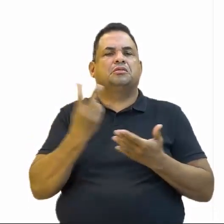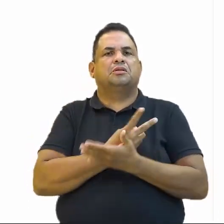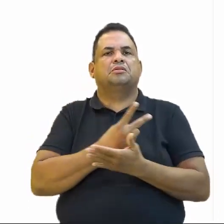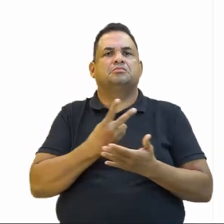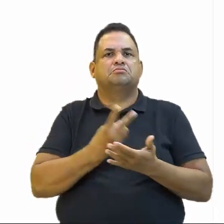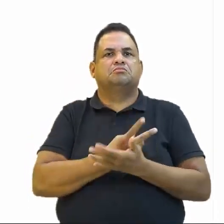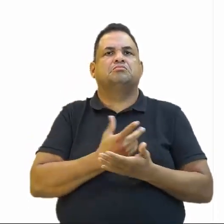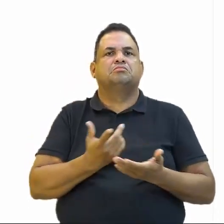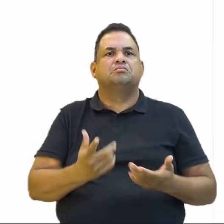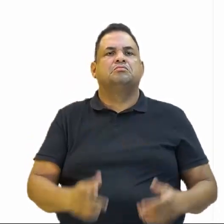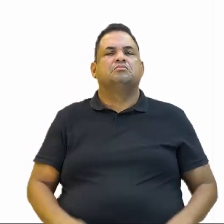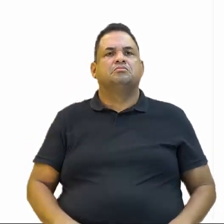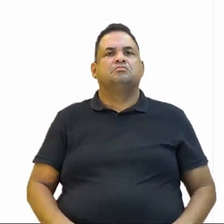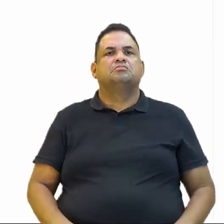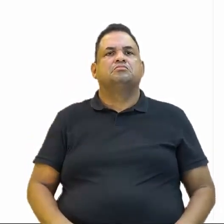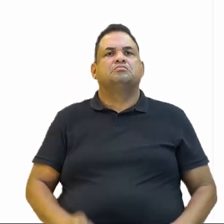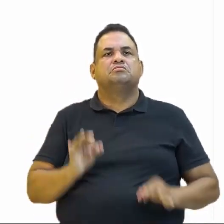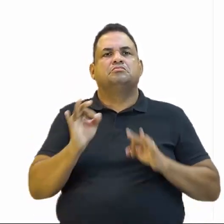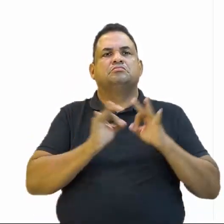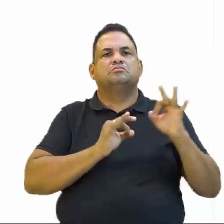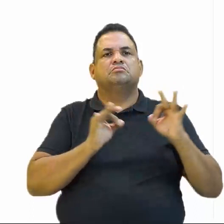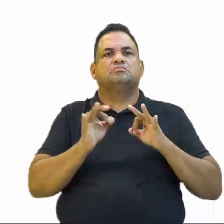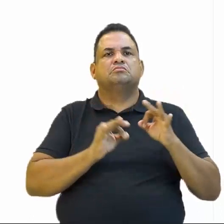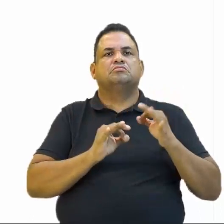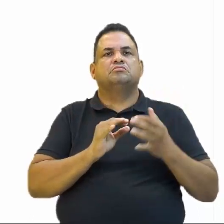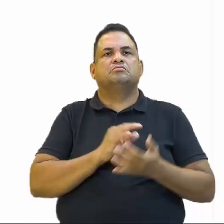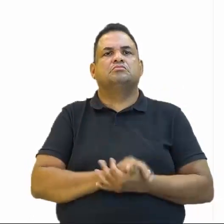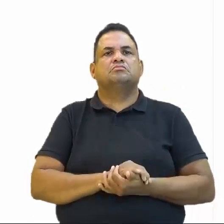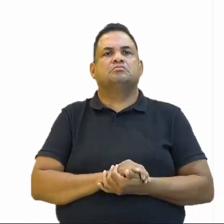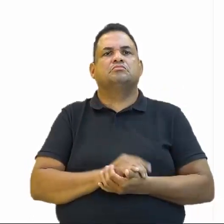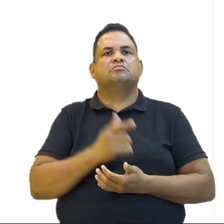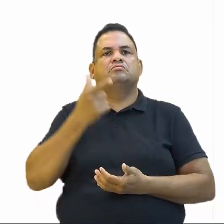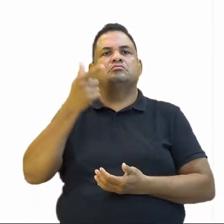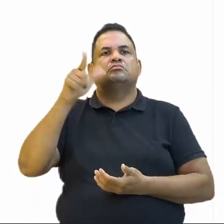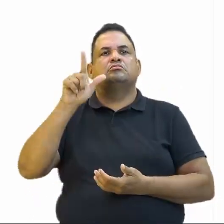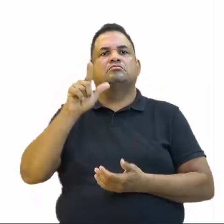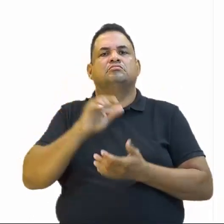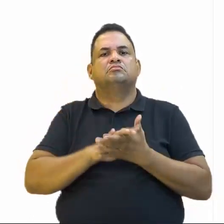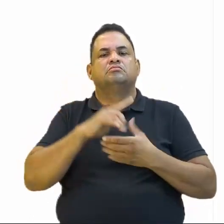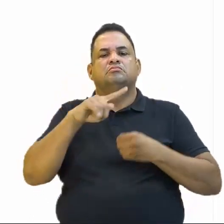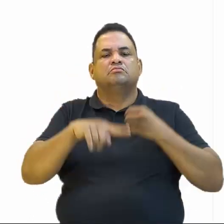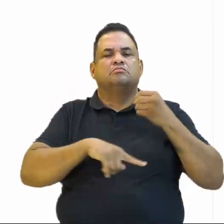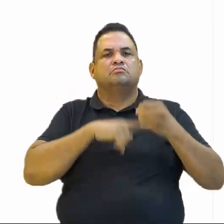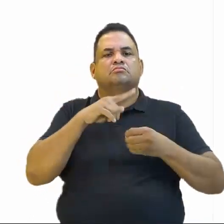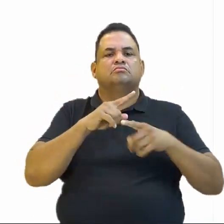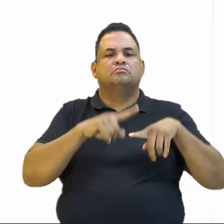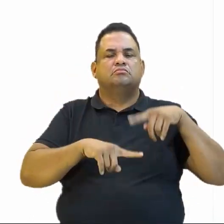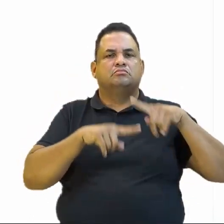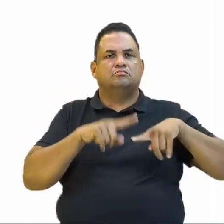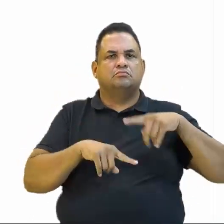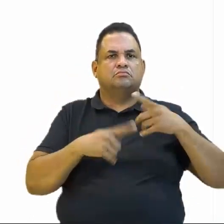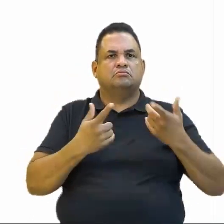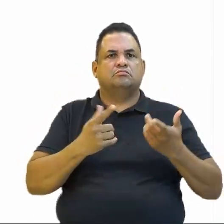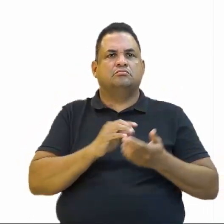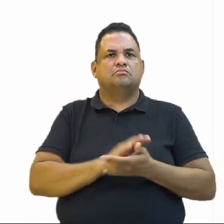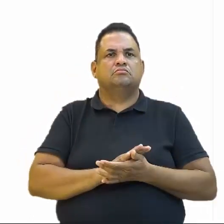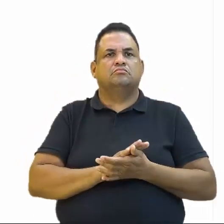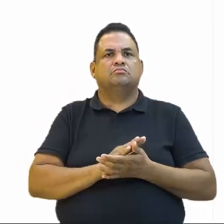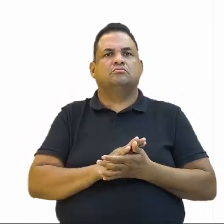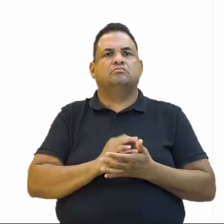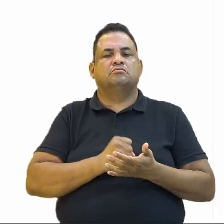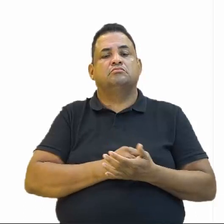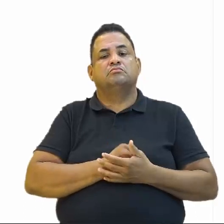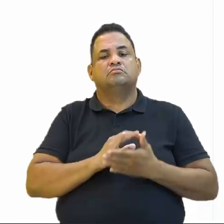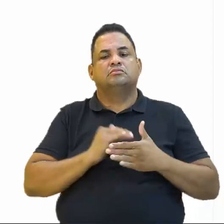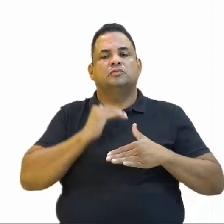os demais, eles são formados por outros átomos, outros elementos, passando da quantidade